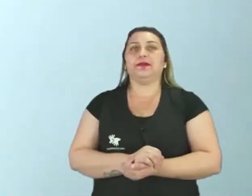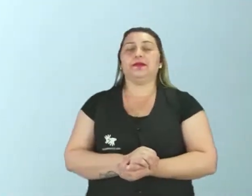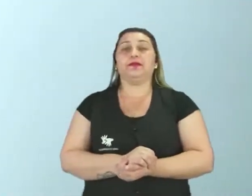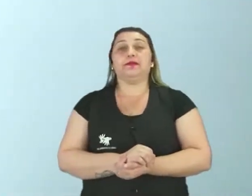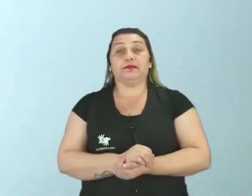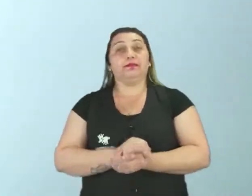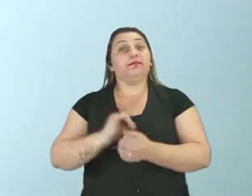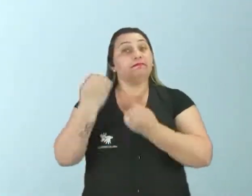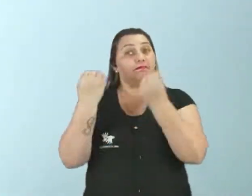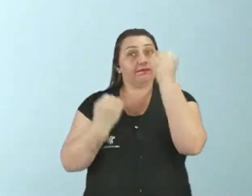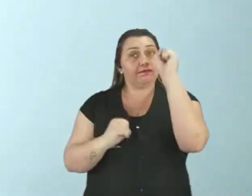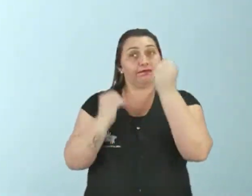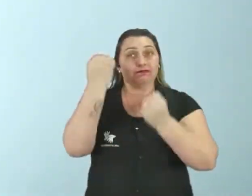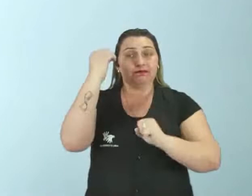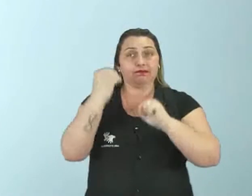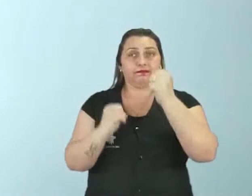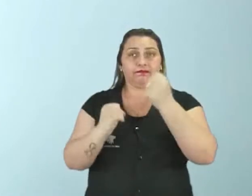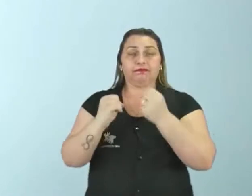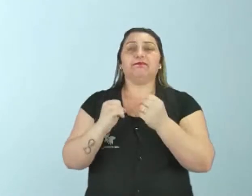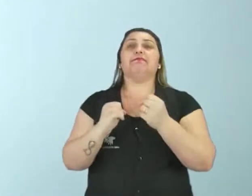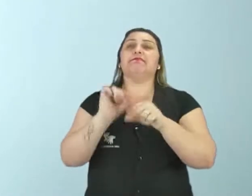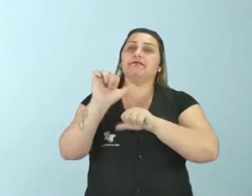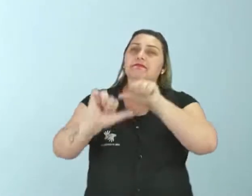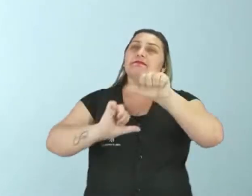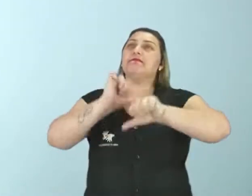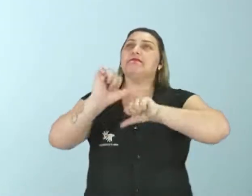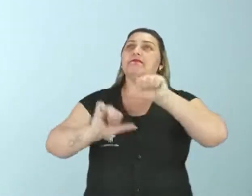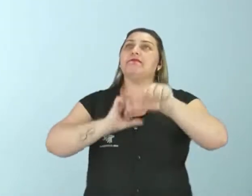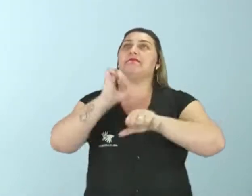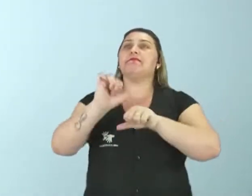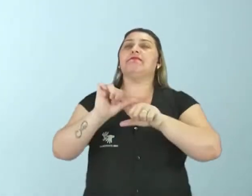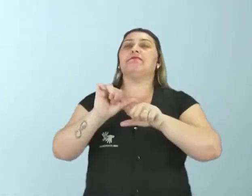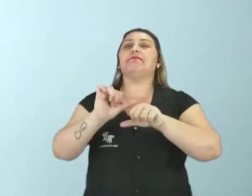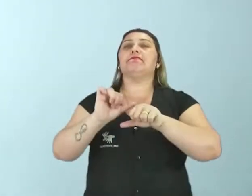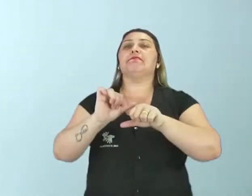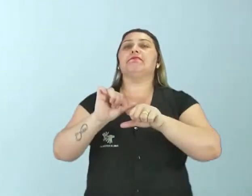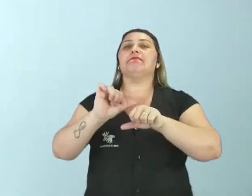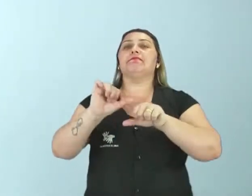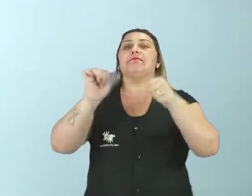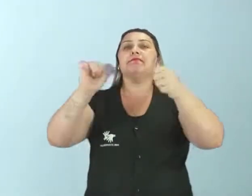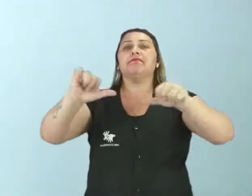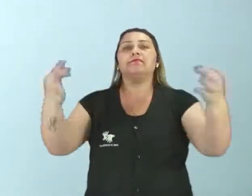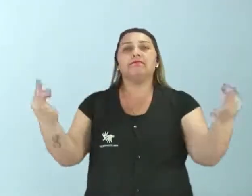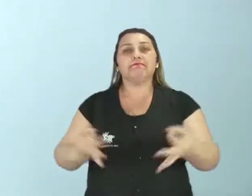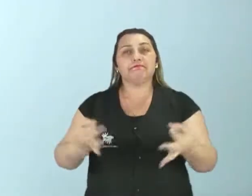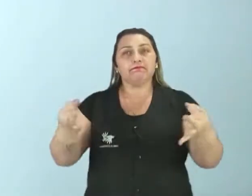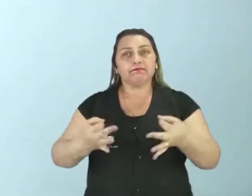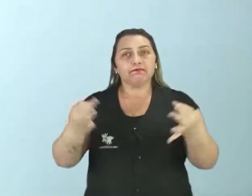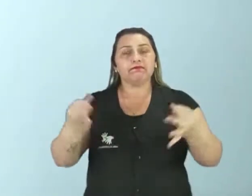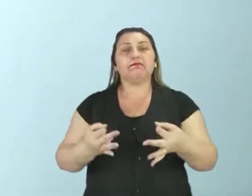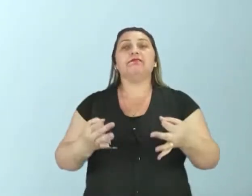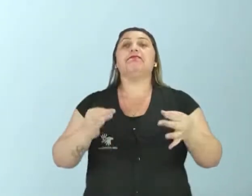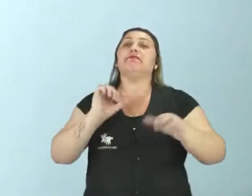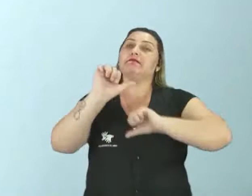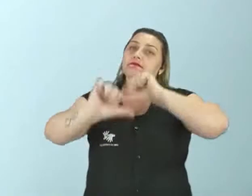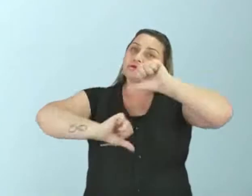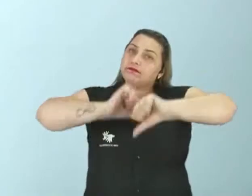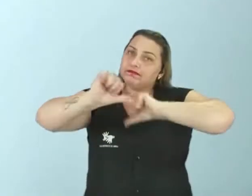E essas indústrias é onde vai transformar a matéria-prima do setor primário e aí vai